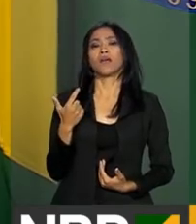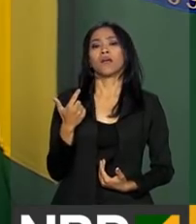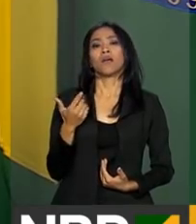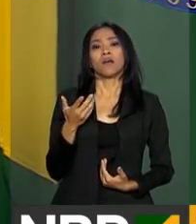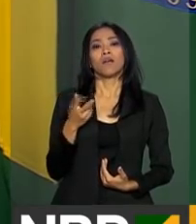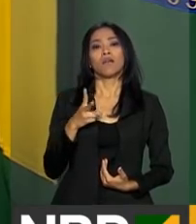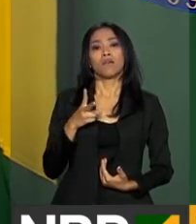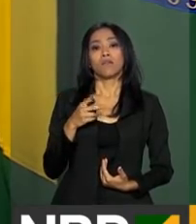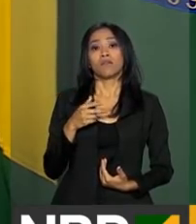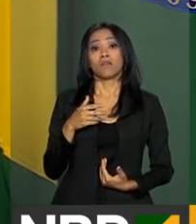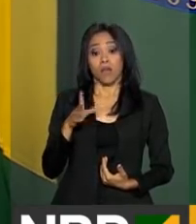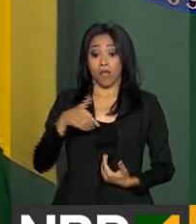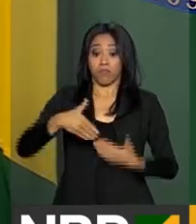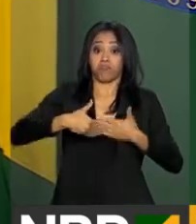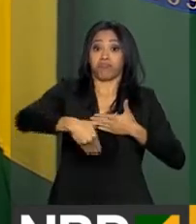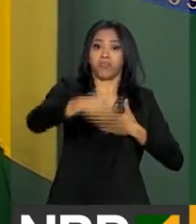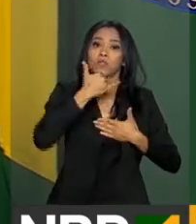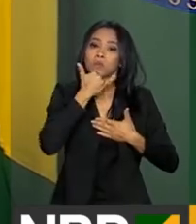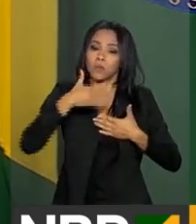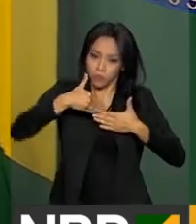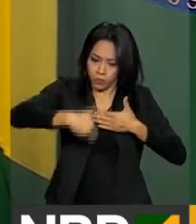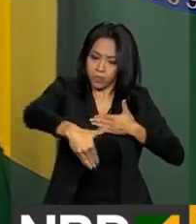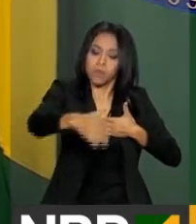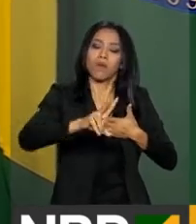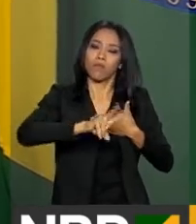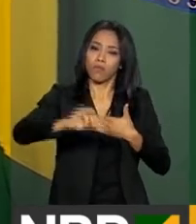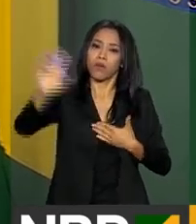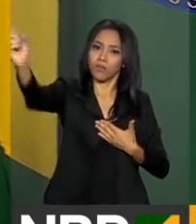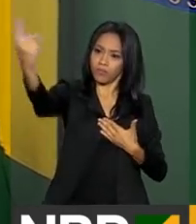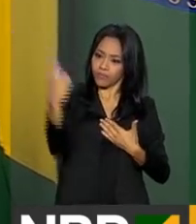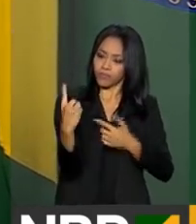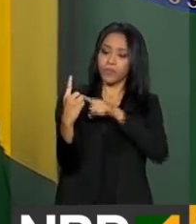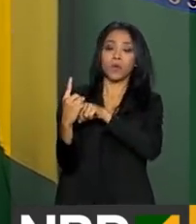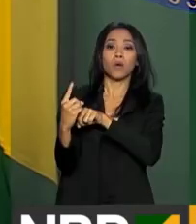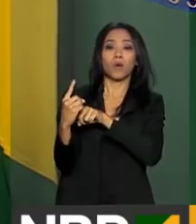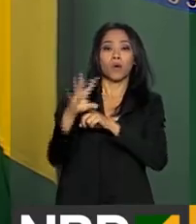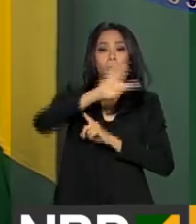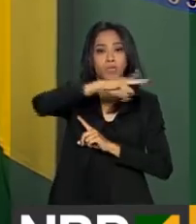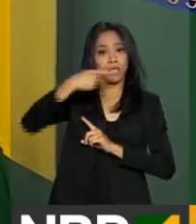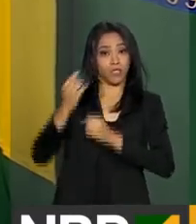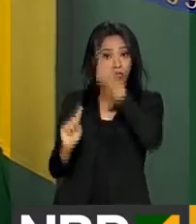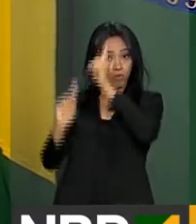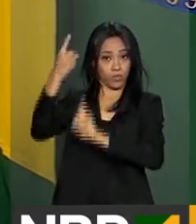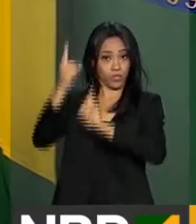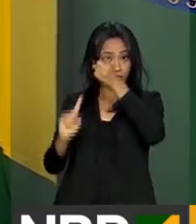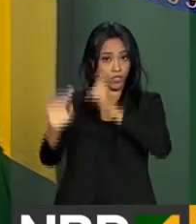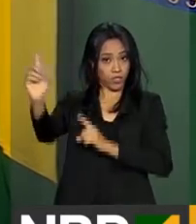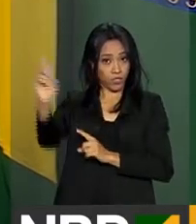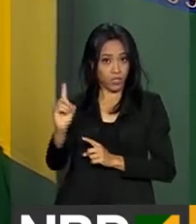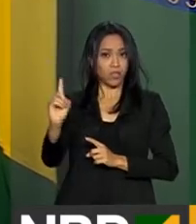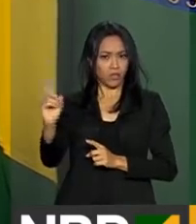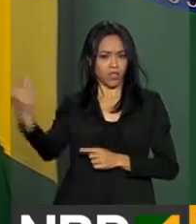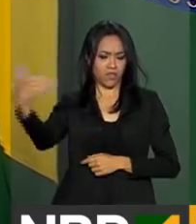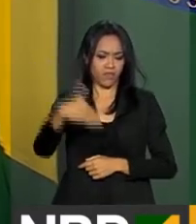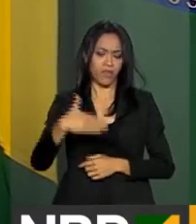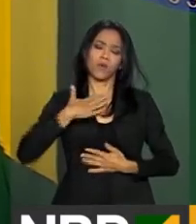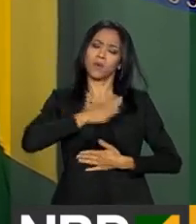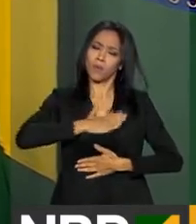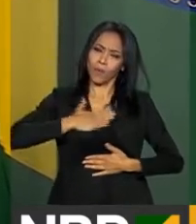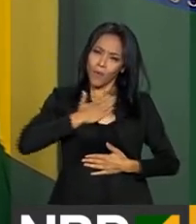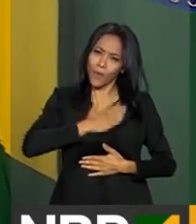logo mais o presidente pinheira pelo presidente do chile que vem fazer com muito gosto com muito agrado